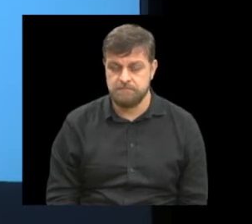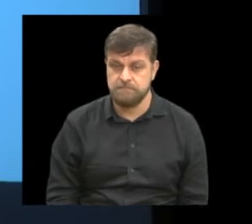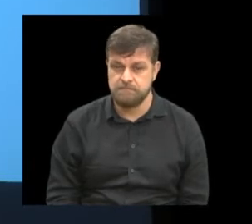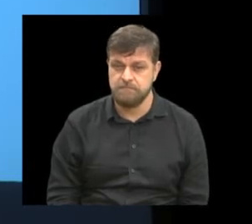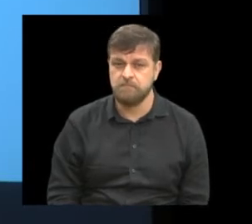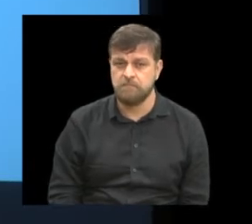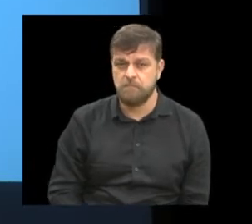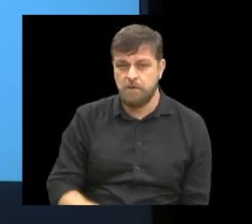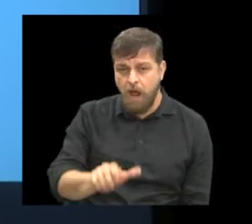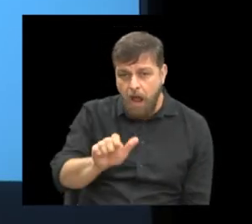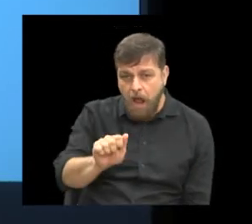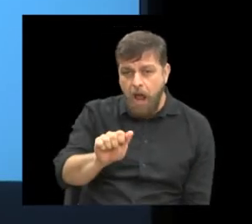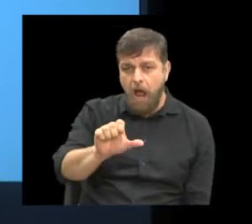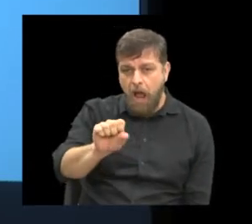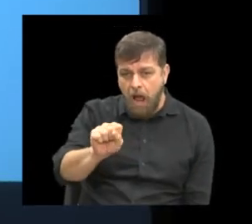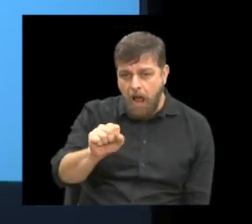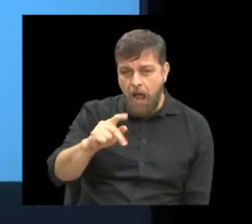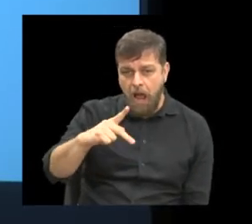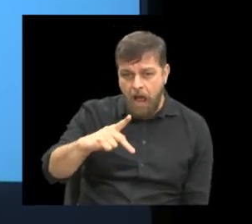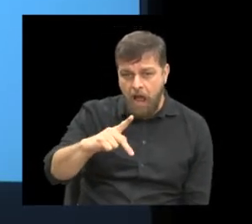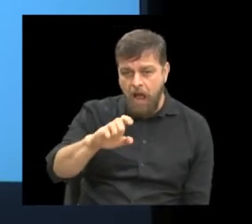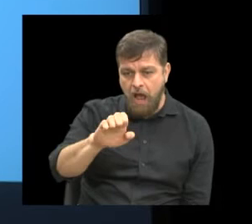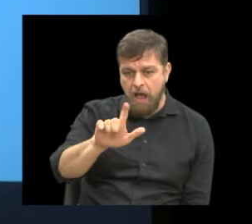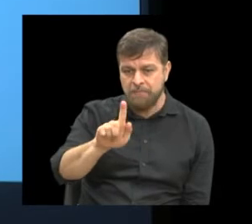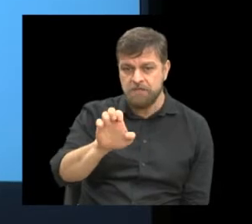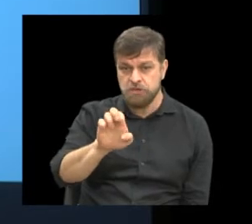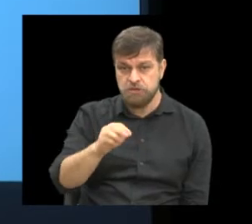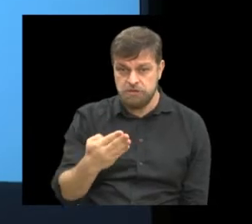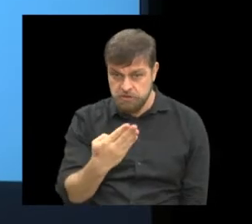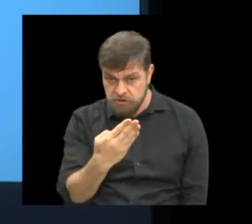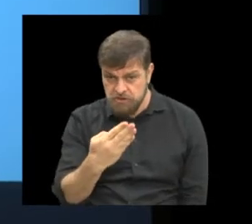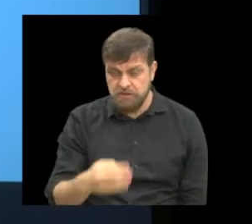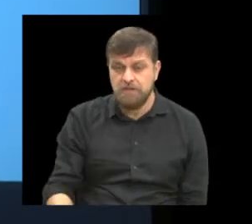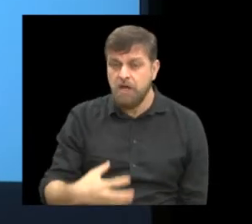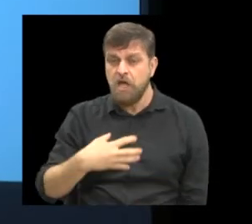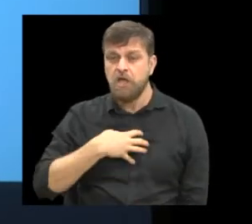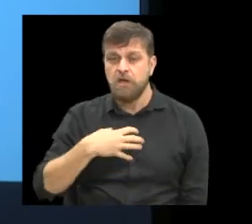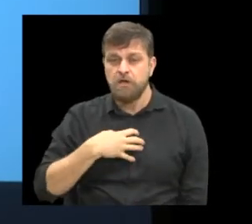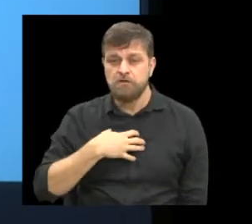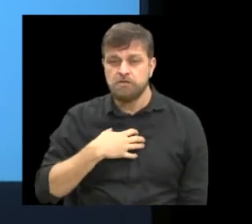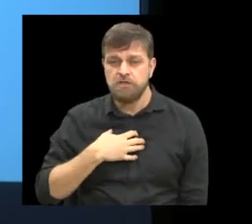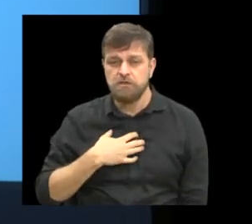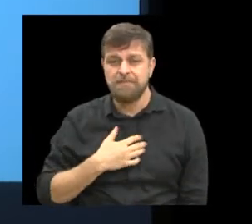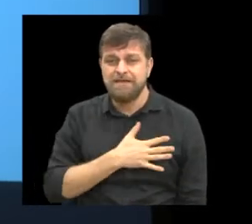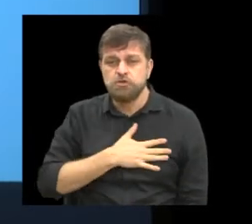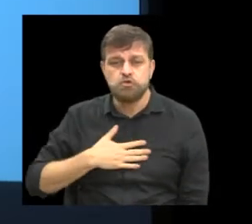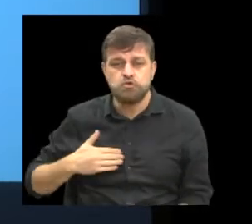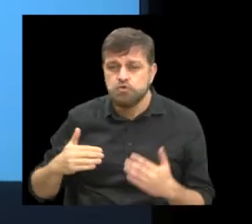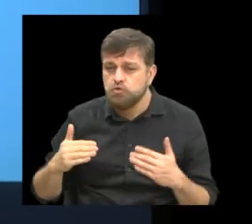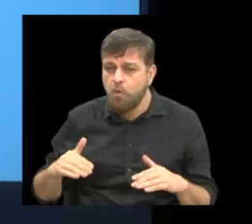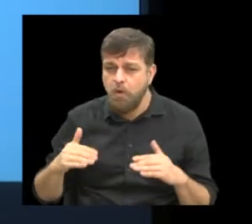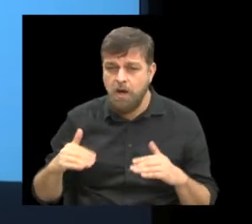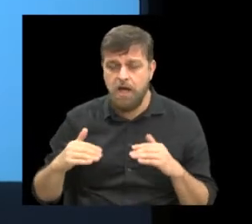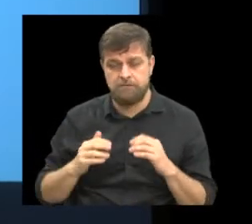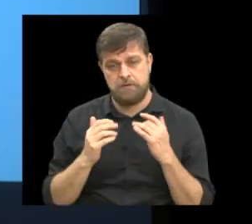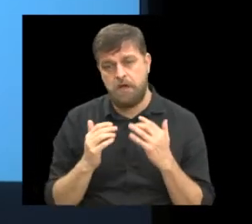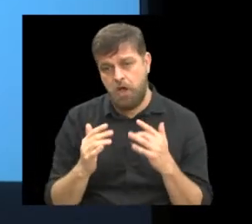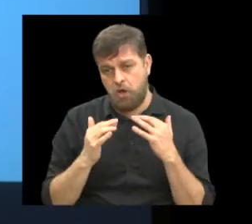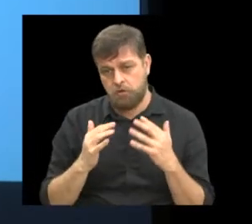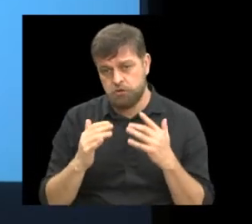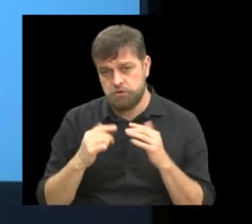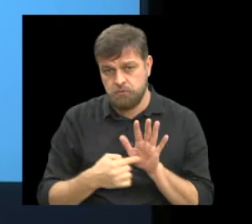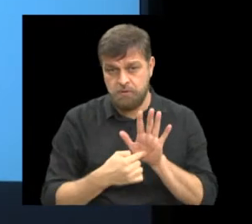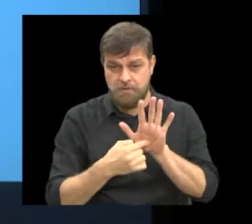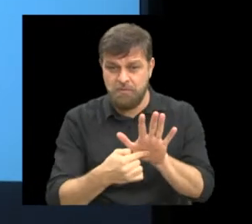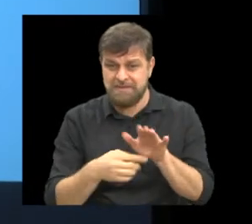A síndrome de Asperger é uma forma leve do autismo. Pode apresentar desempenho em determinadas áreas do conhecimento